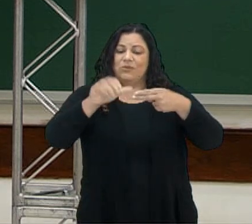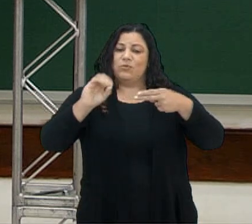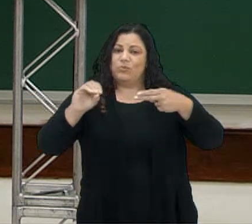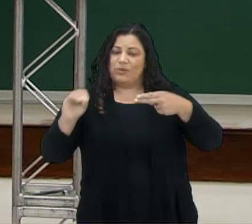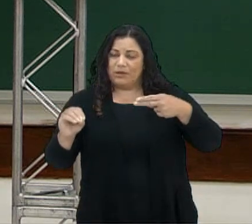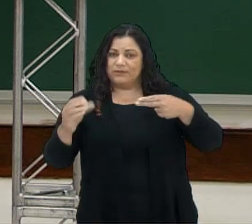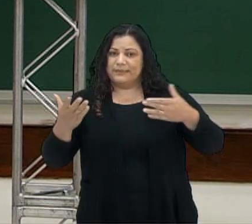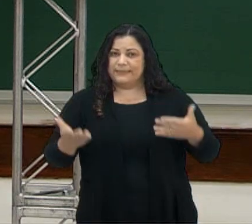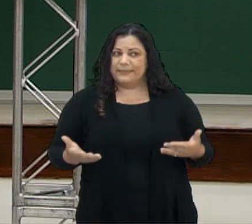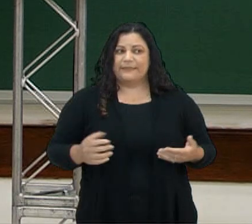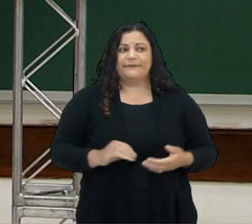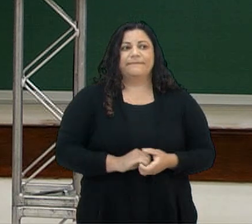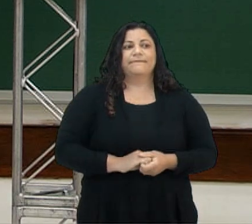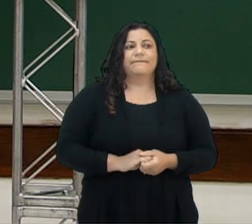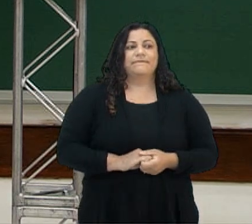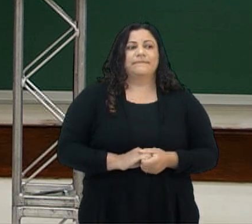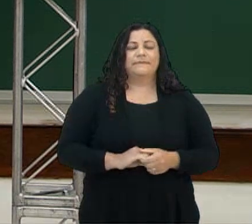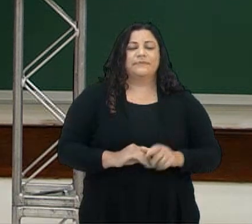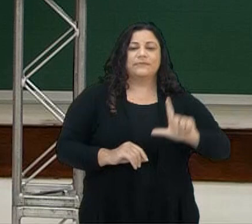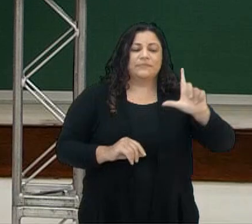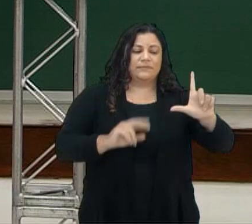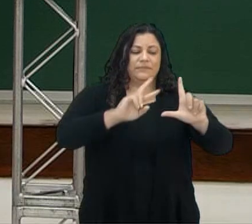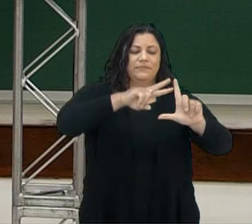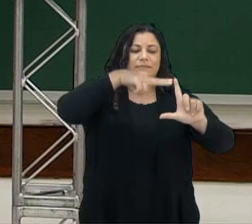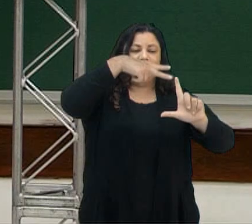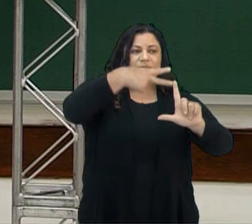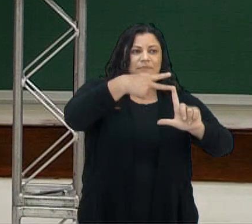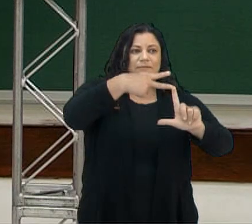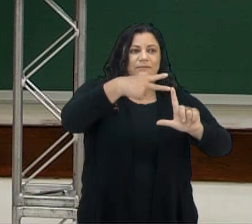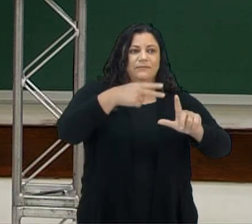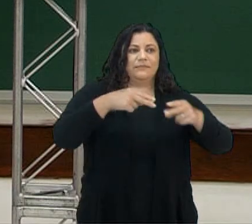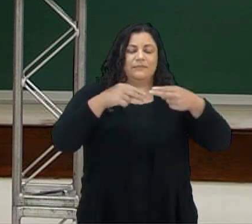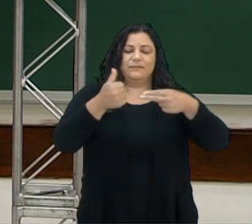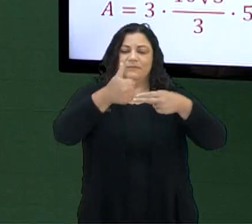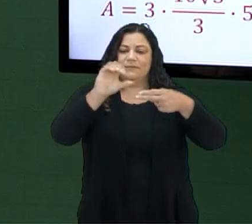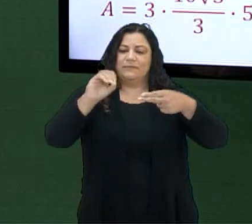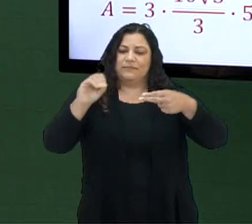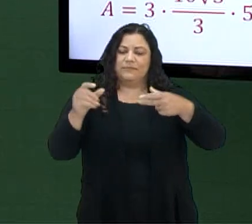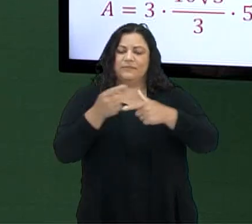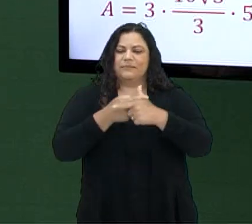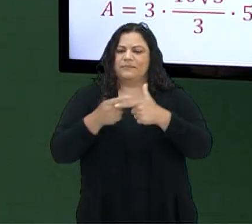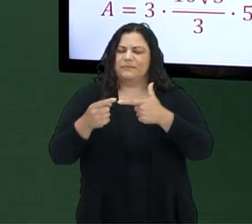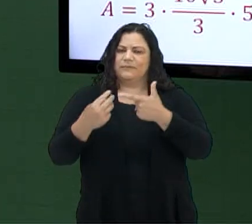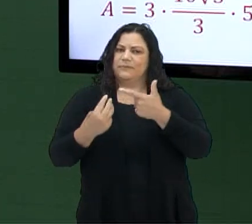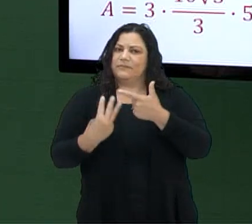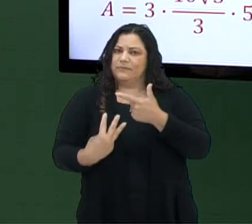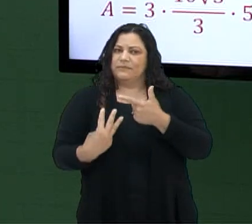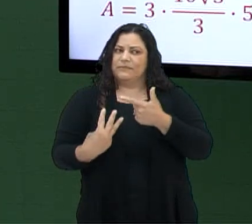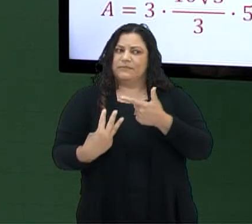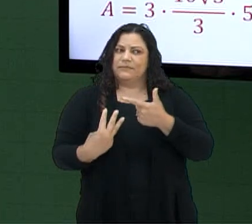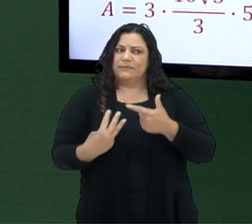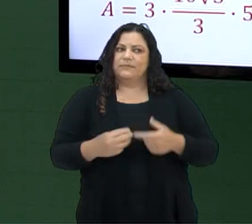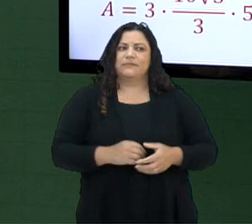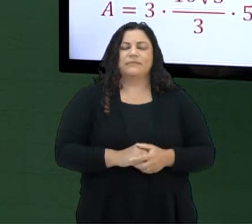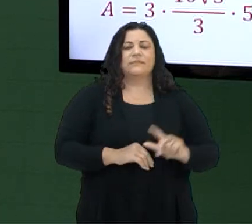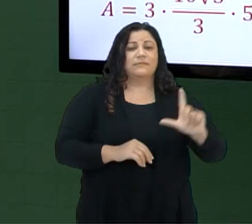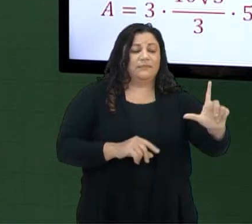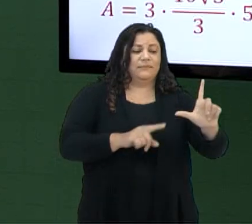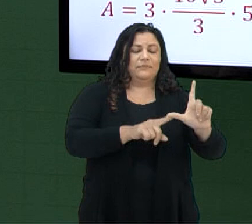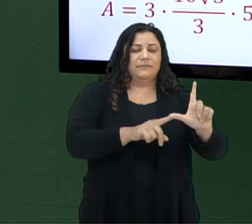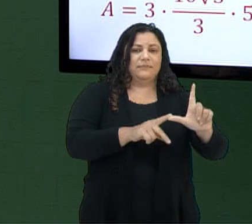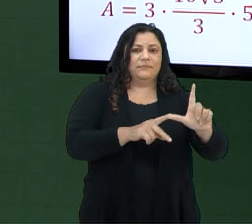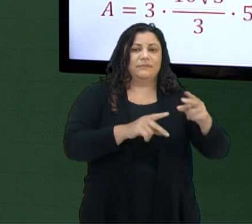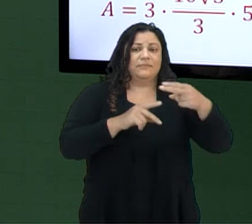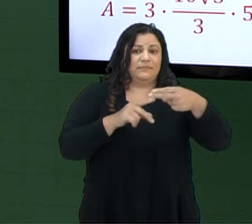L ao quadrado é igual a 100 sobre 3 e, portanto, L é igual